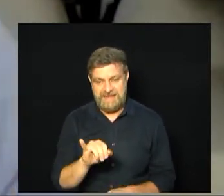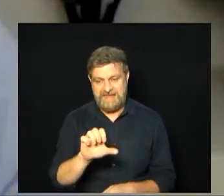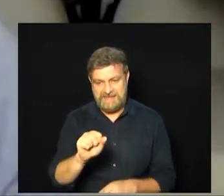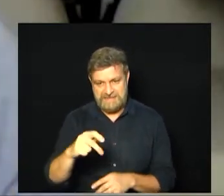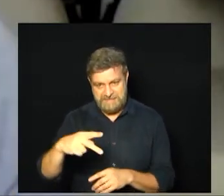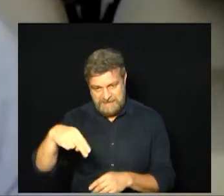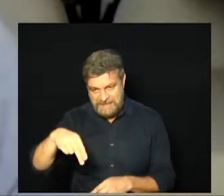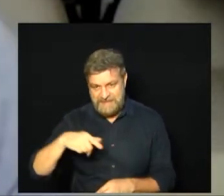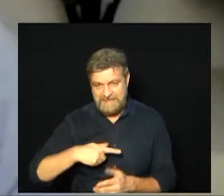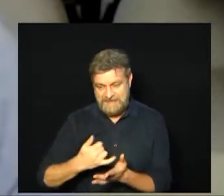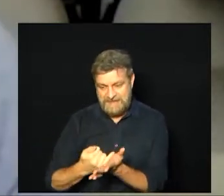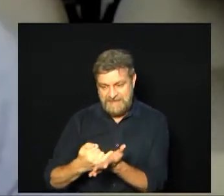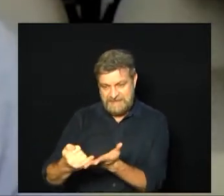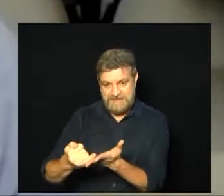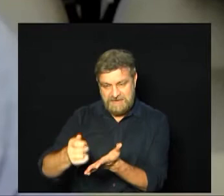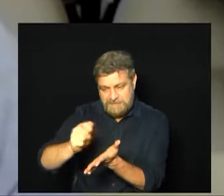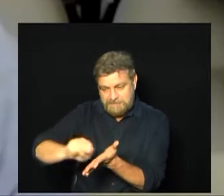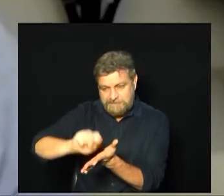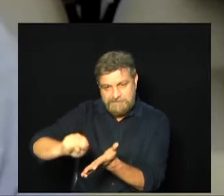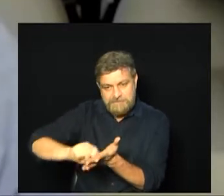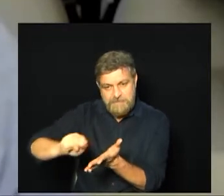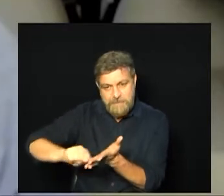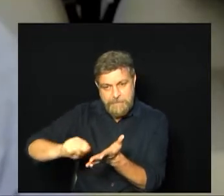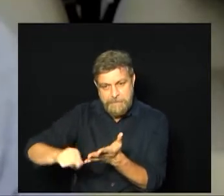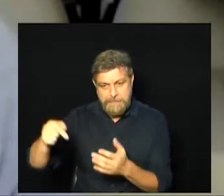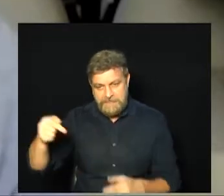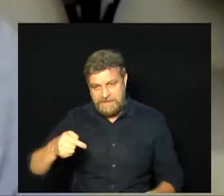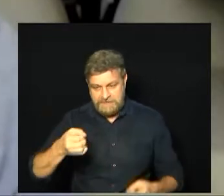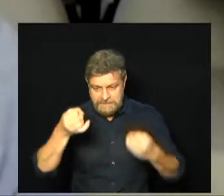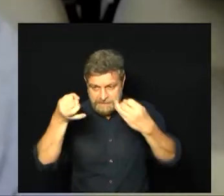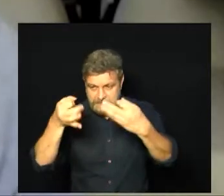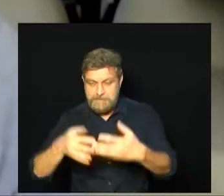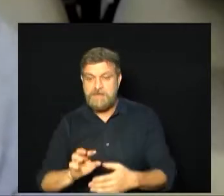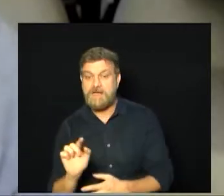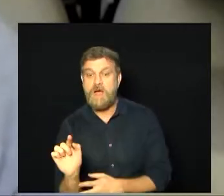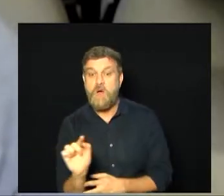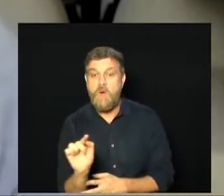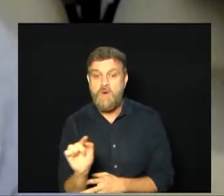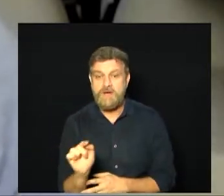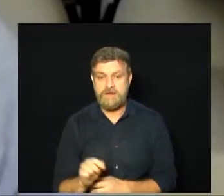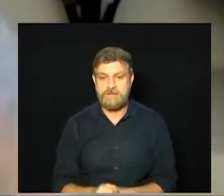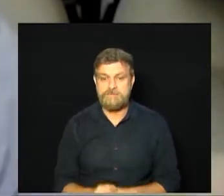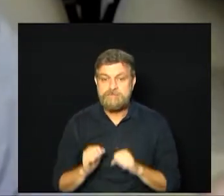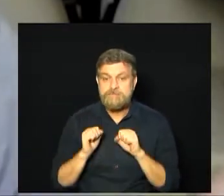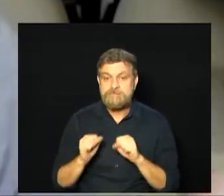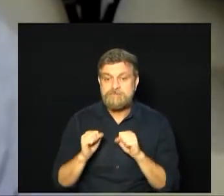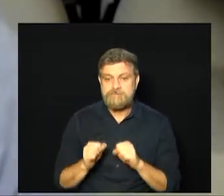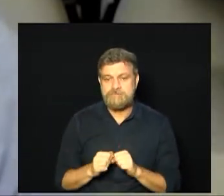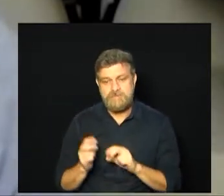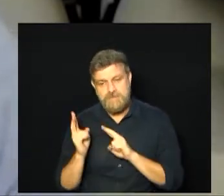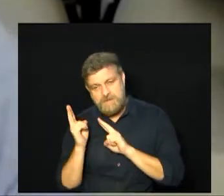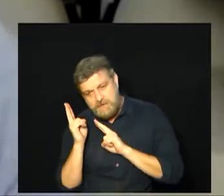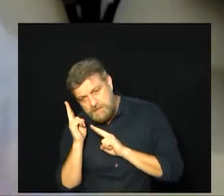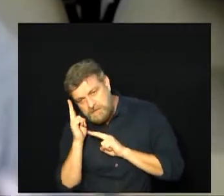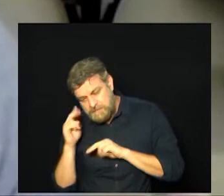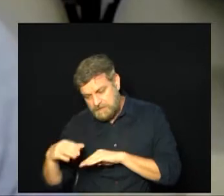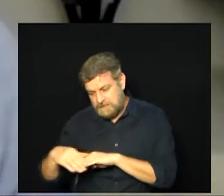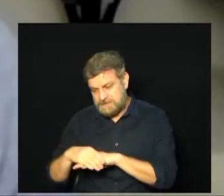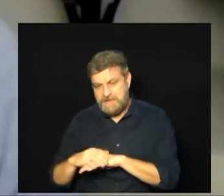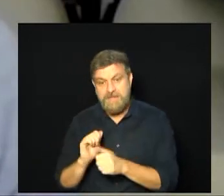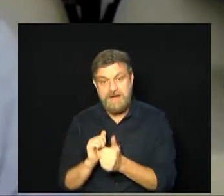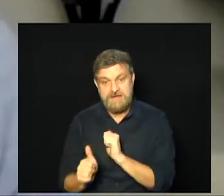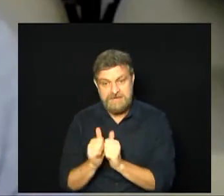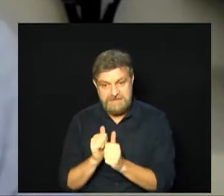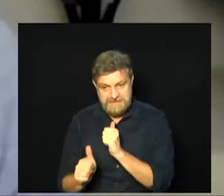um prefácio muito bonito no livro e já começa falando que você pode dormir de chuteiras mesmo